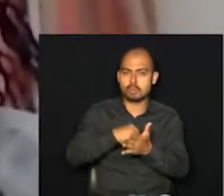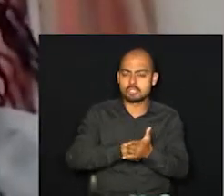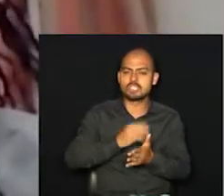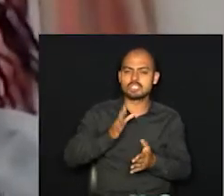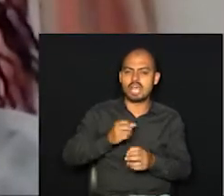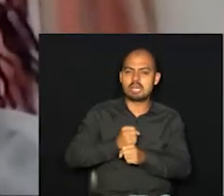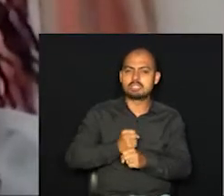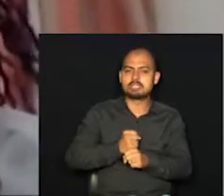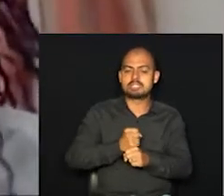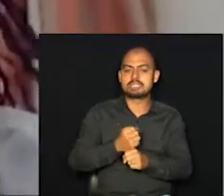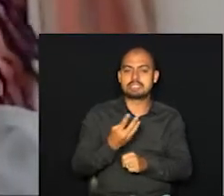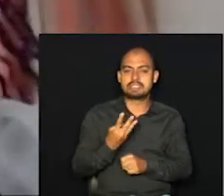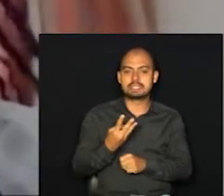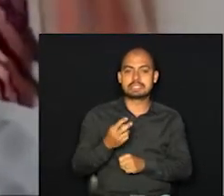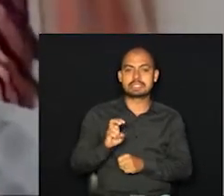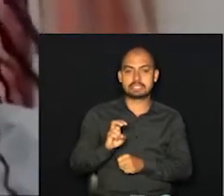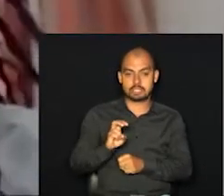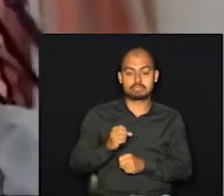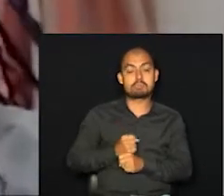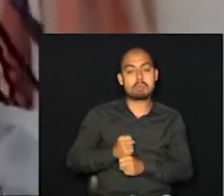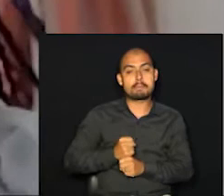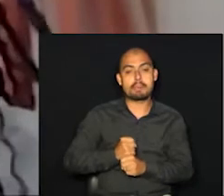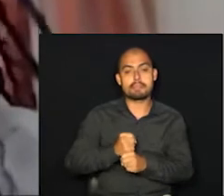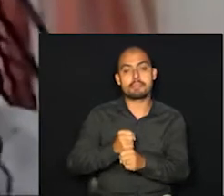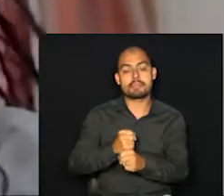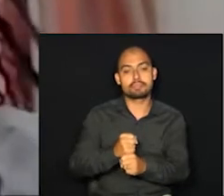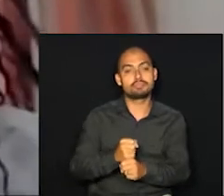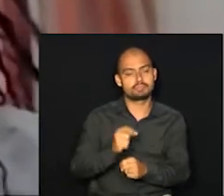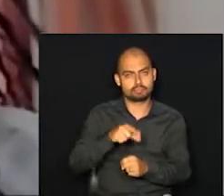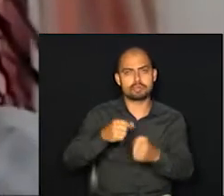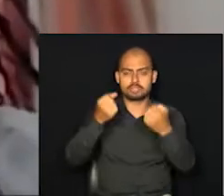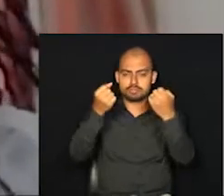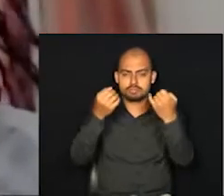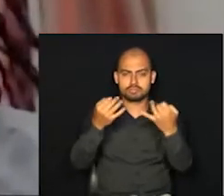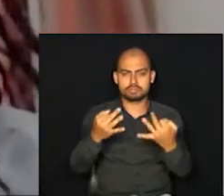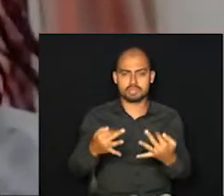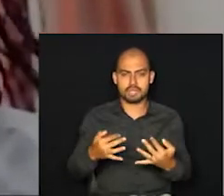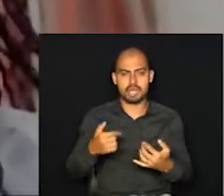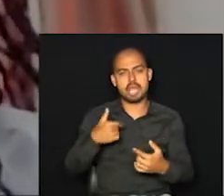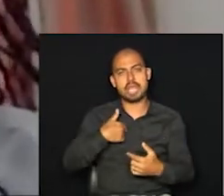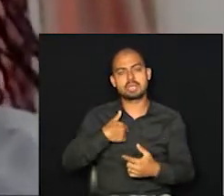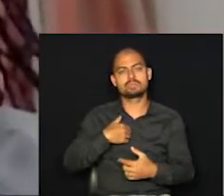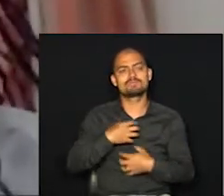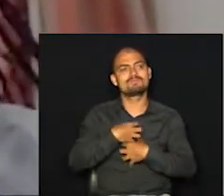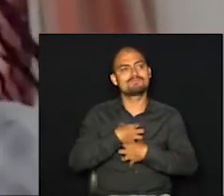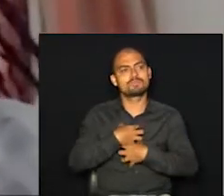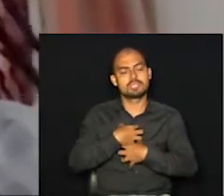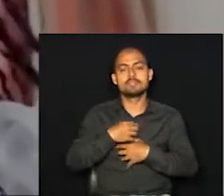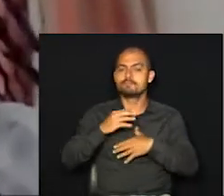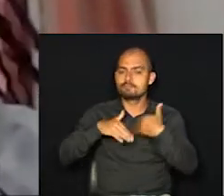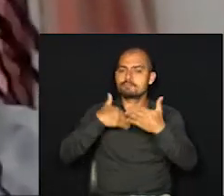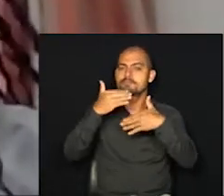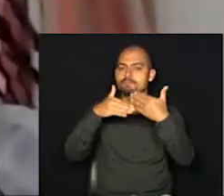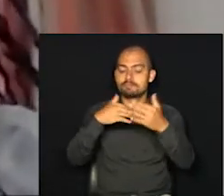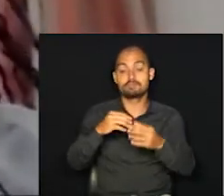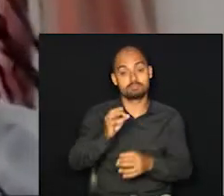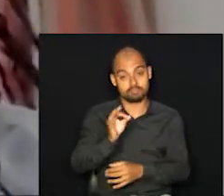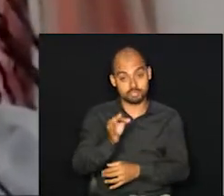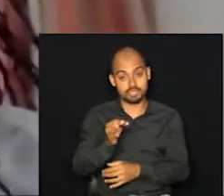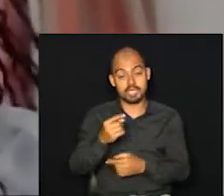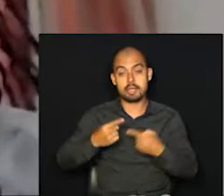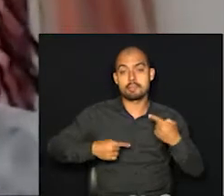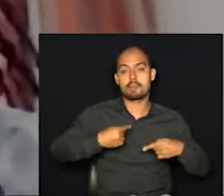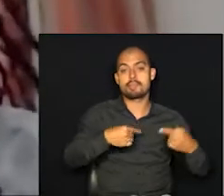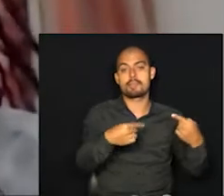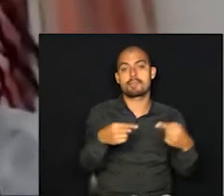Eu sou militante há mais de 35 anos e eu posso falar com toda certeza que eu tenho sentido um avanço, sim, nessa questão da